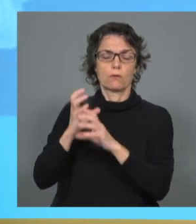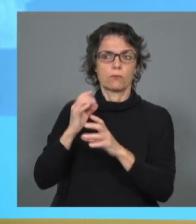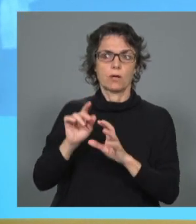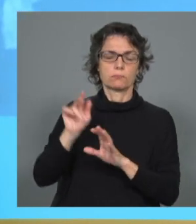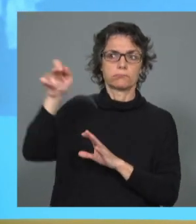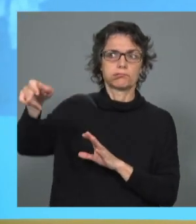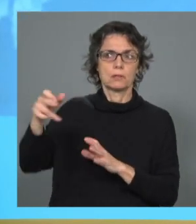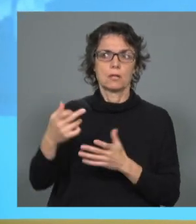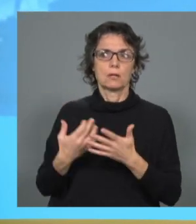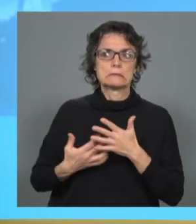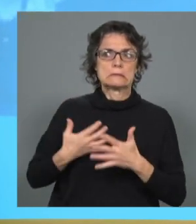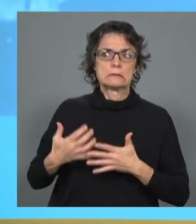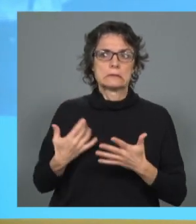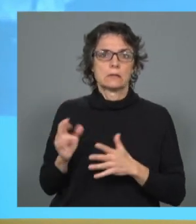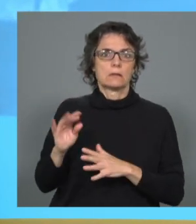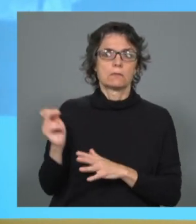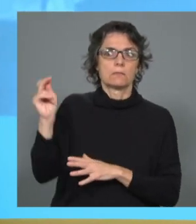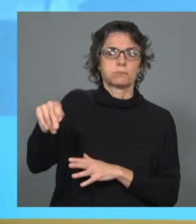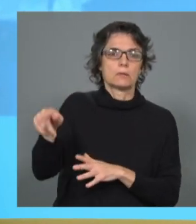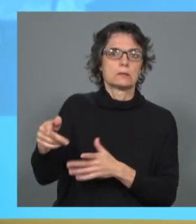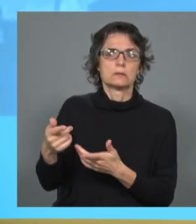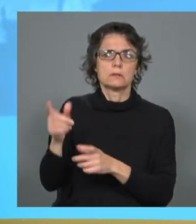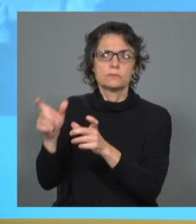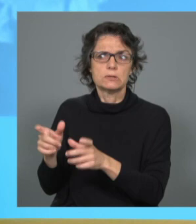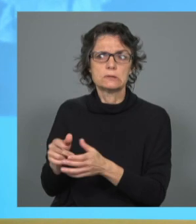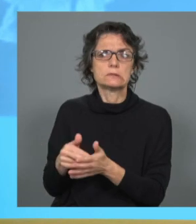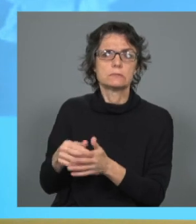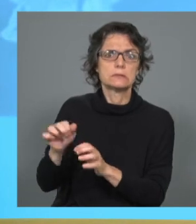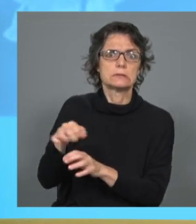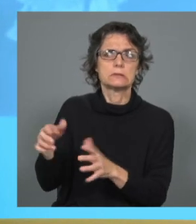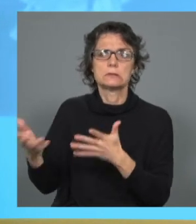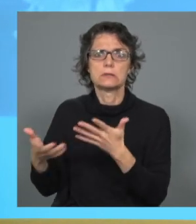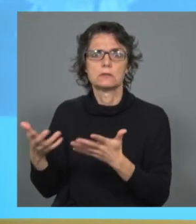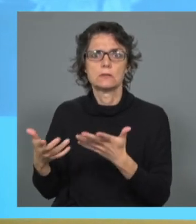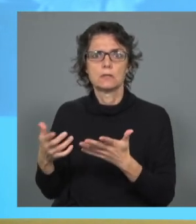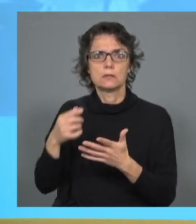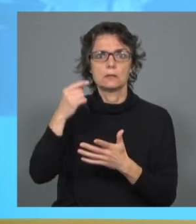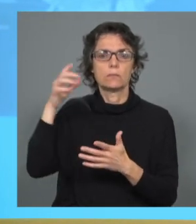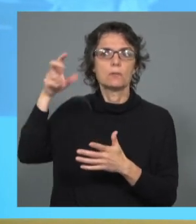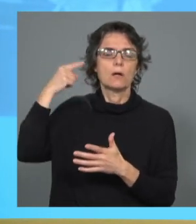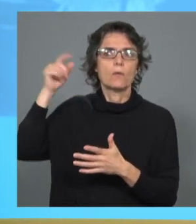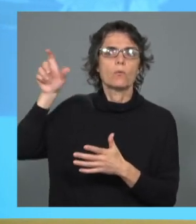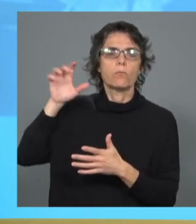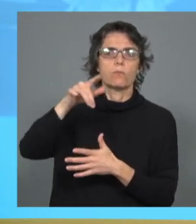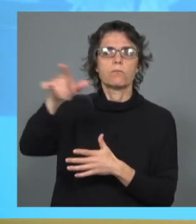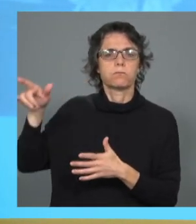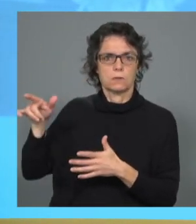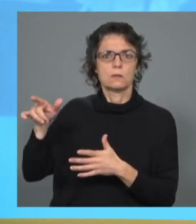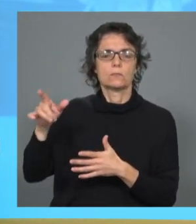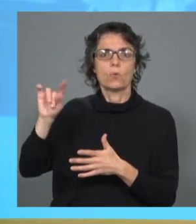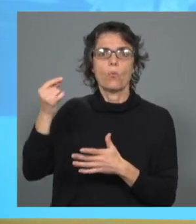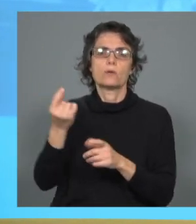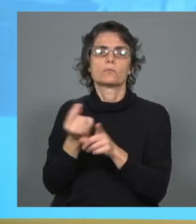que vai acontecer quando chegarmos lá. As pessoas vão estar lá, não vão estar? Tínhamos ouvido relato de uma grande balbúrdia no momento de embarcar